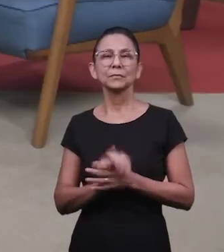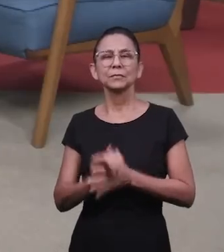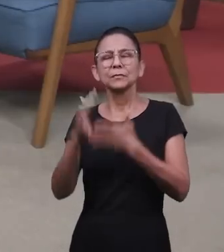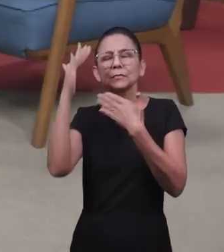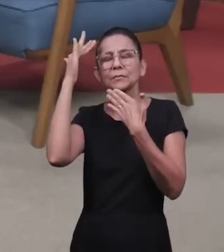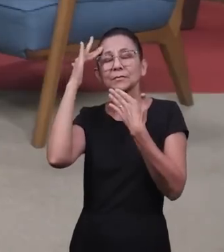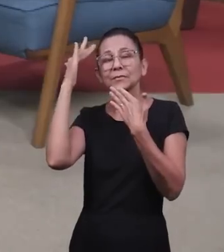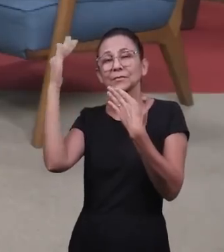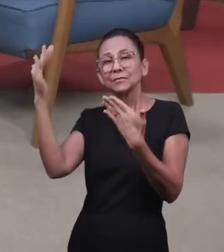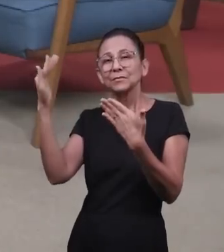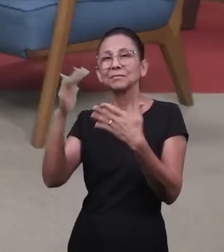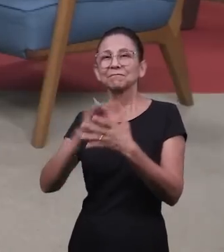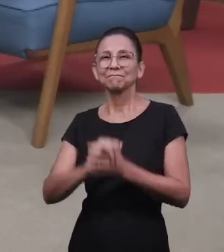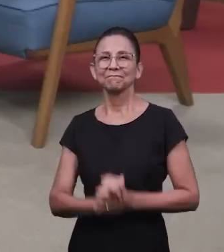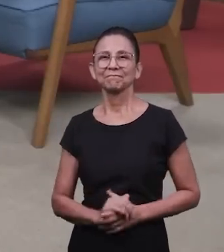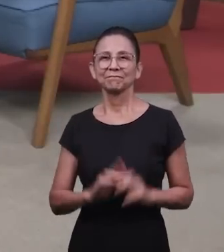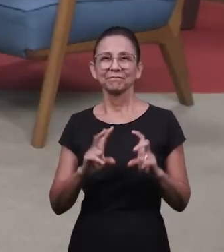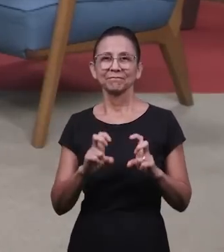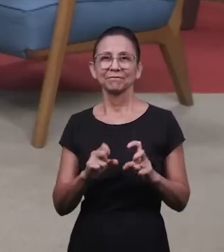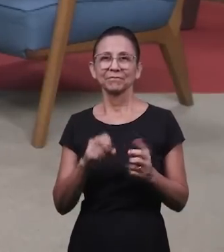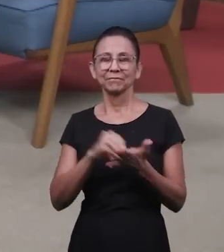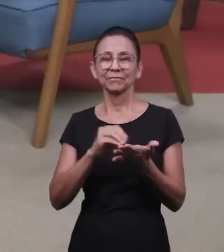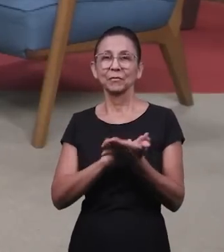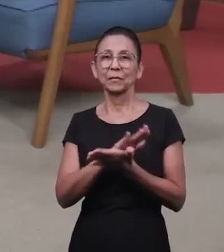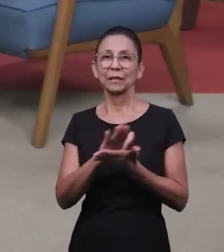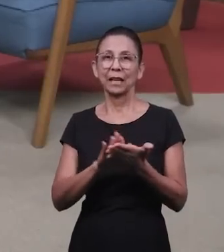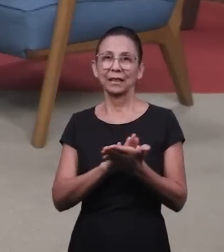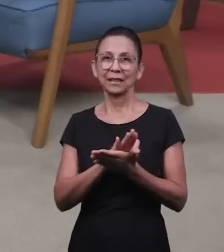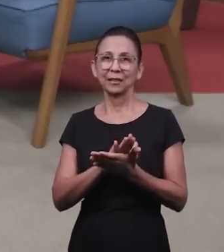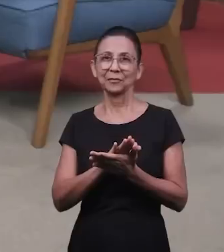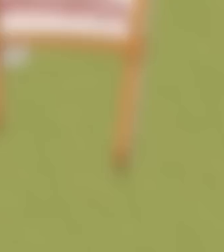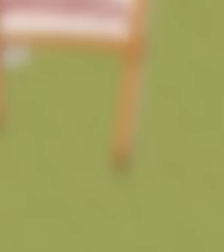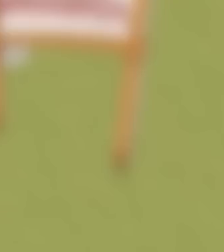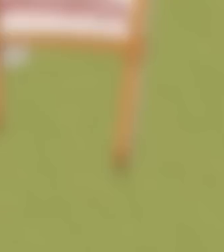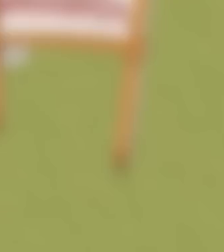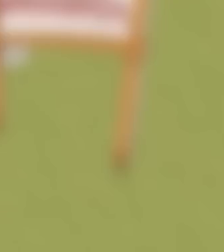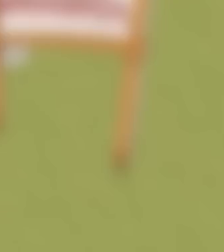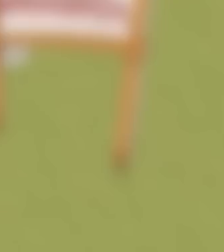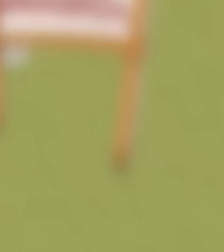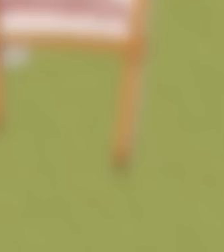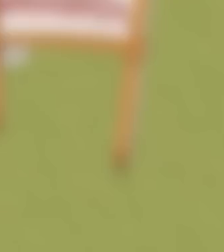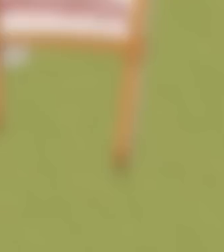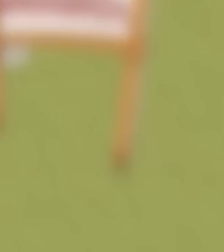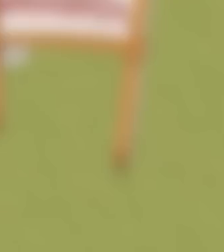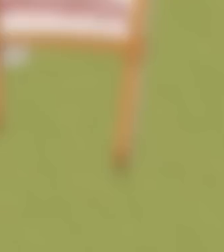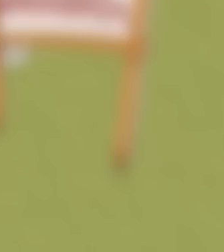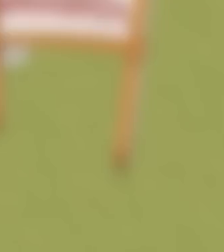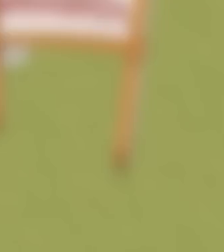sobre gratidão. O tema da aula é Nada Nos Faltou.